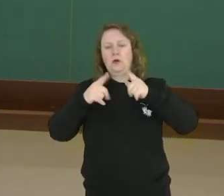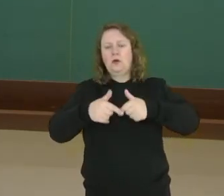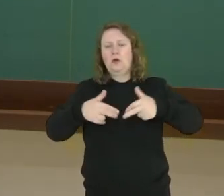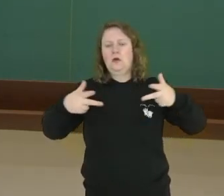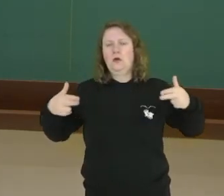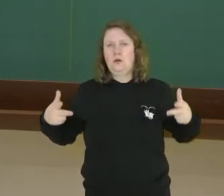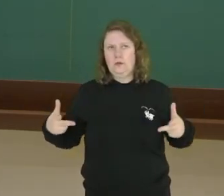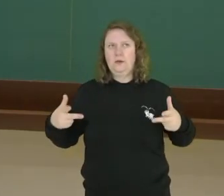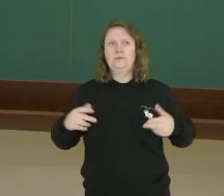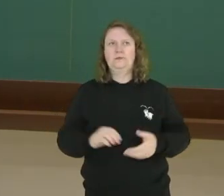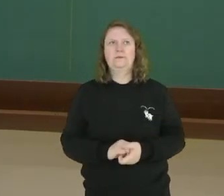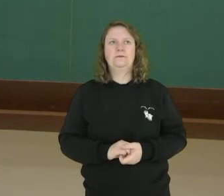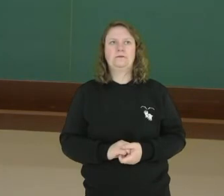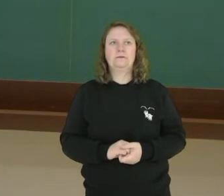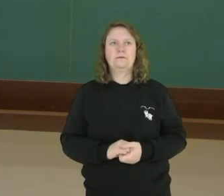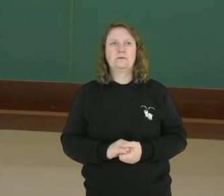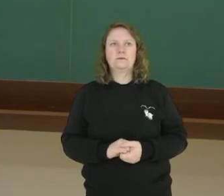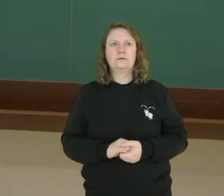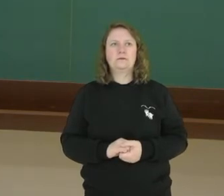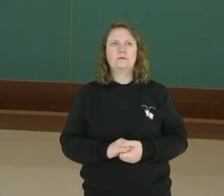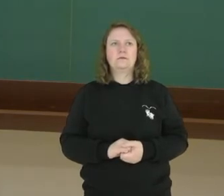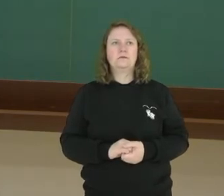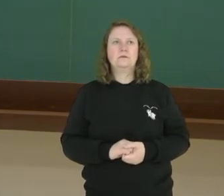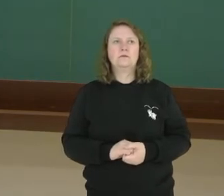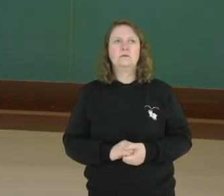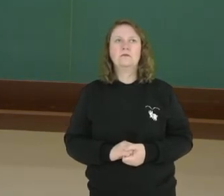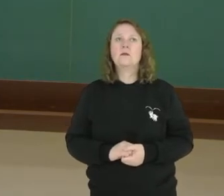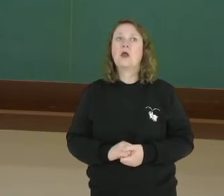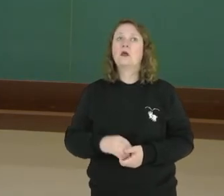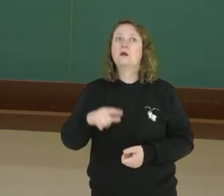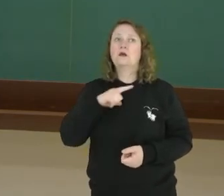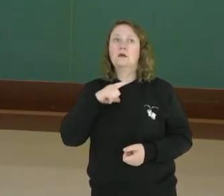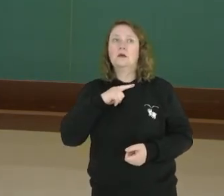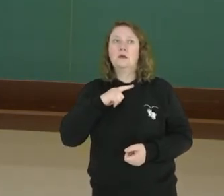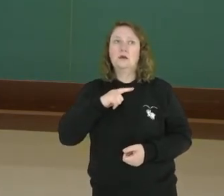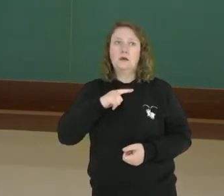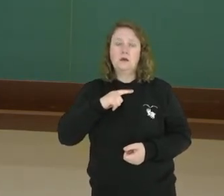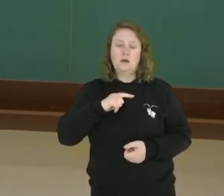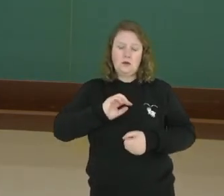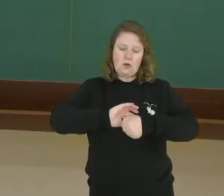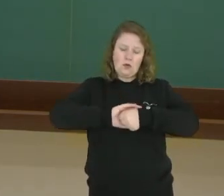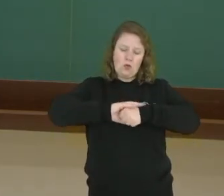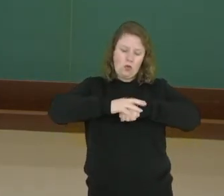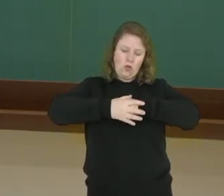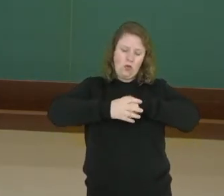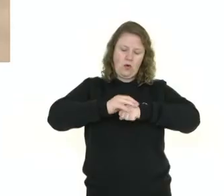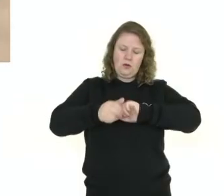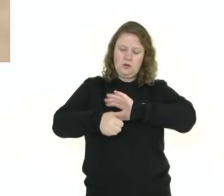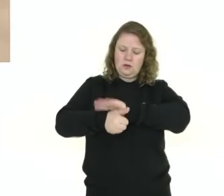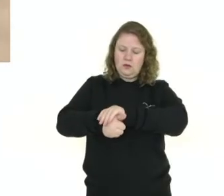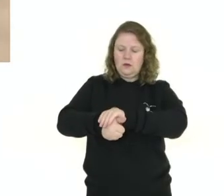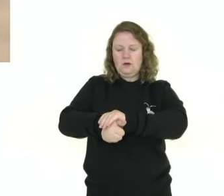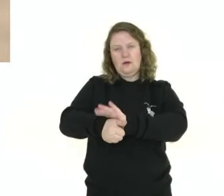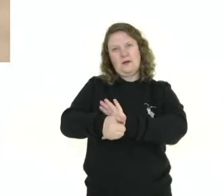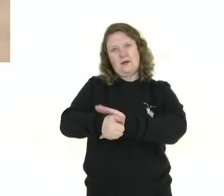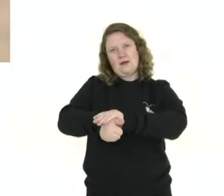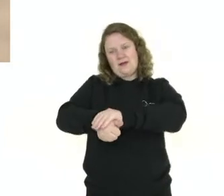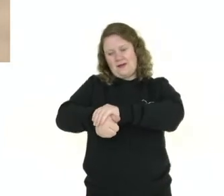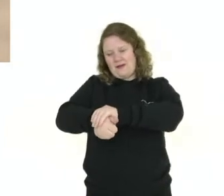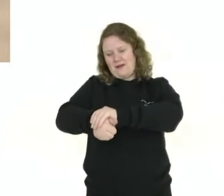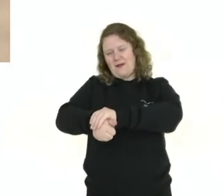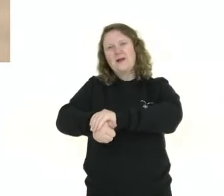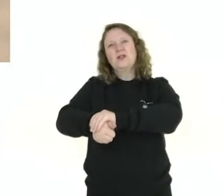à ordem dos quelônios. Muito bem, possui o casco, olha aqui essas imagens, vem conferir aqui comigo, o casco ou a